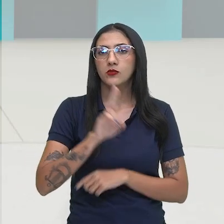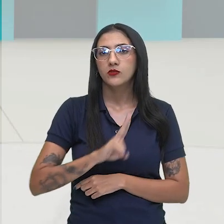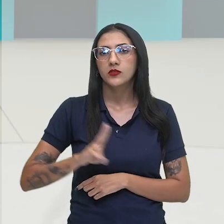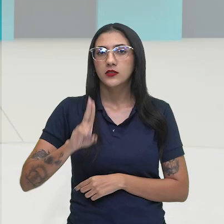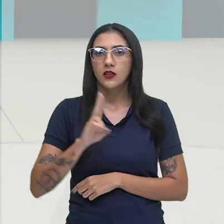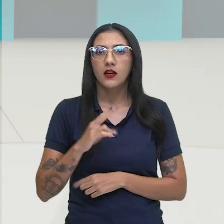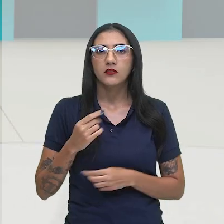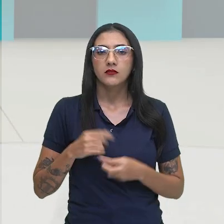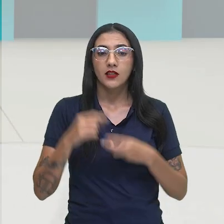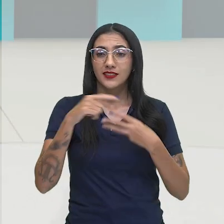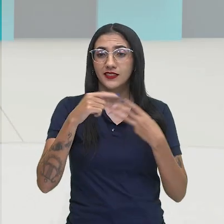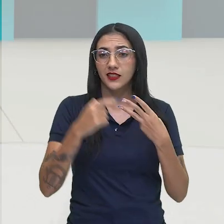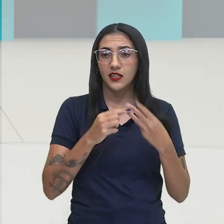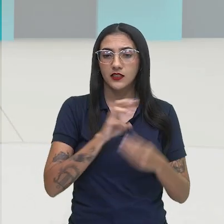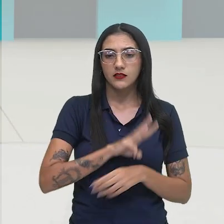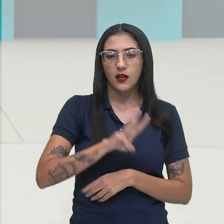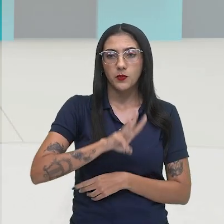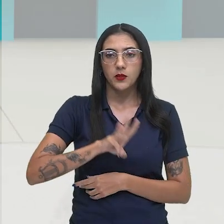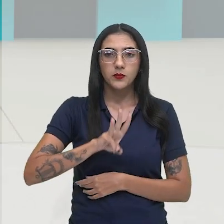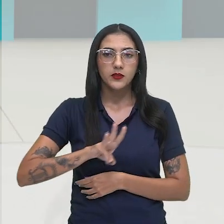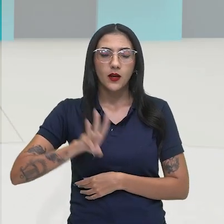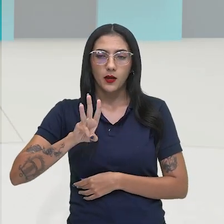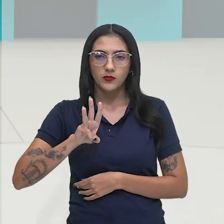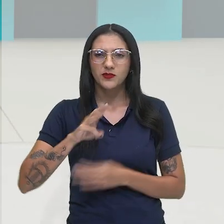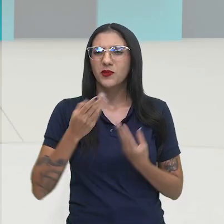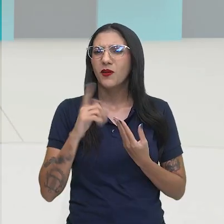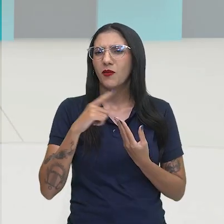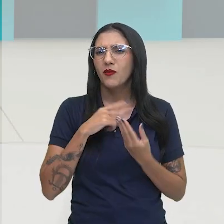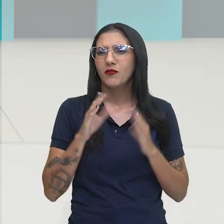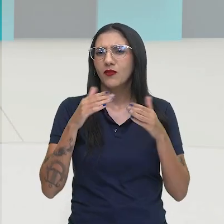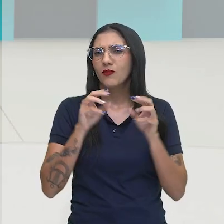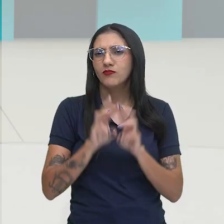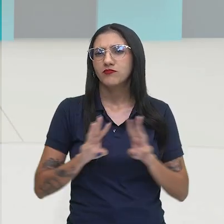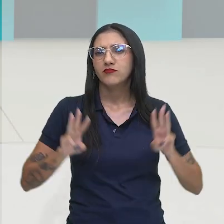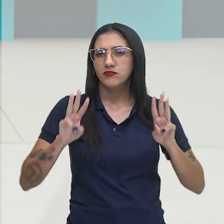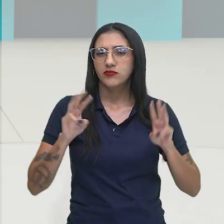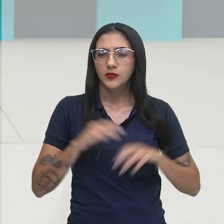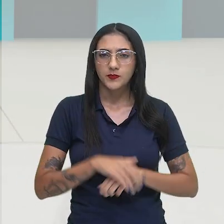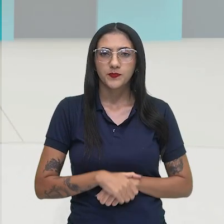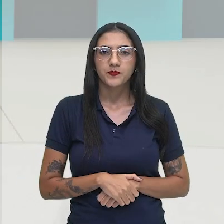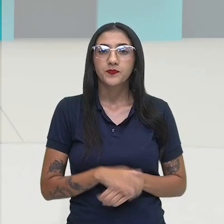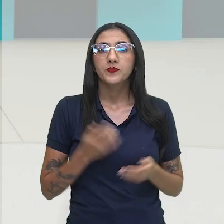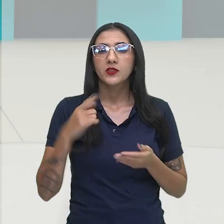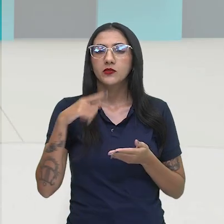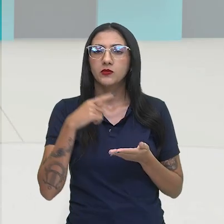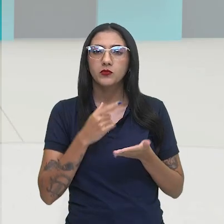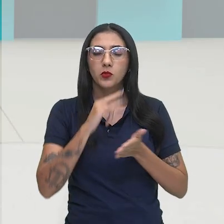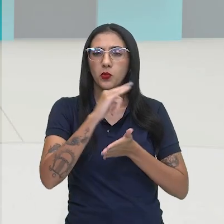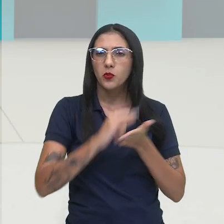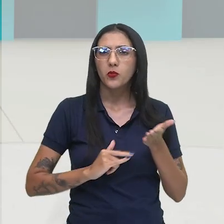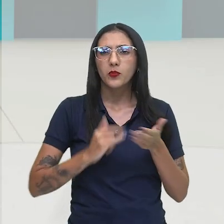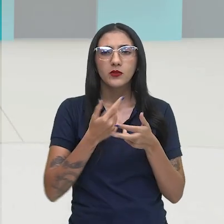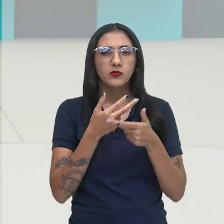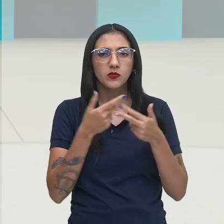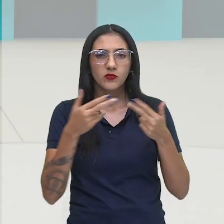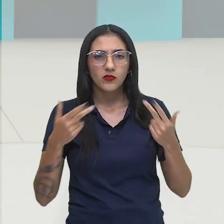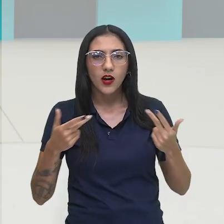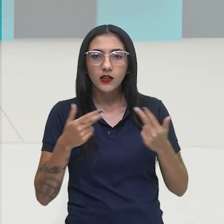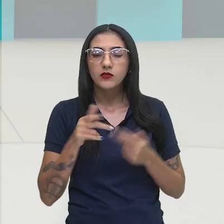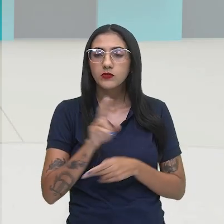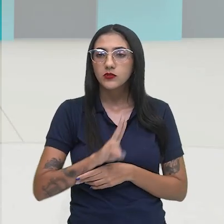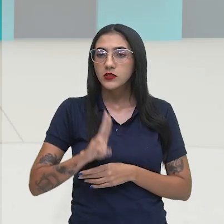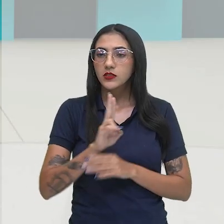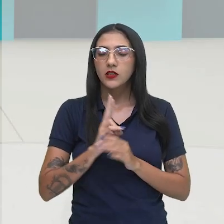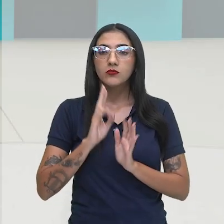3 Ws ali, né? www. Qual é a função? É um sistema de documentos interligados, páginas da web acessíveis